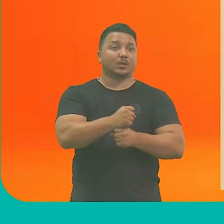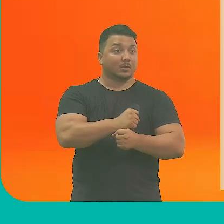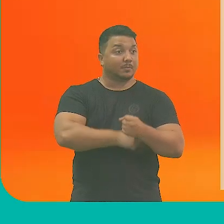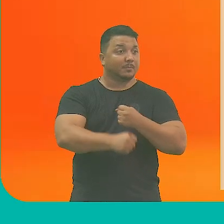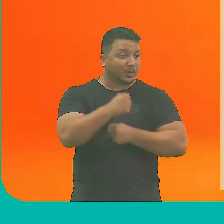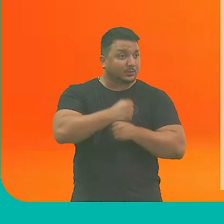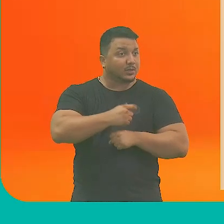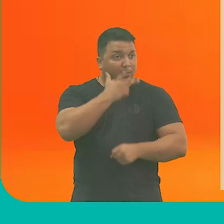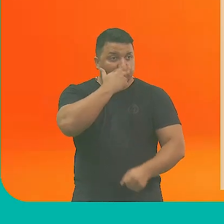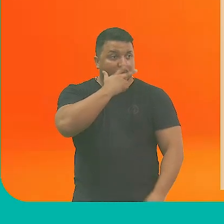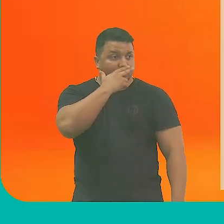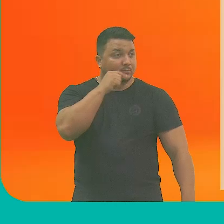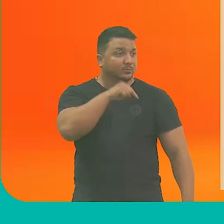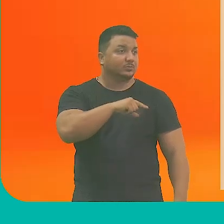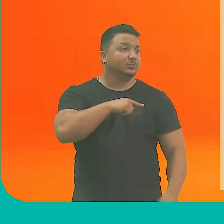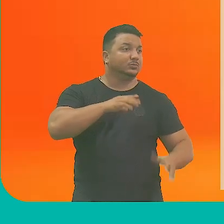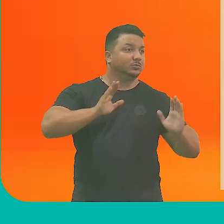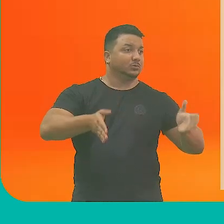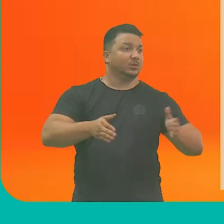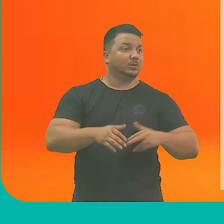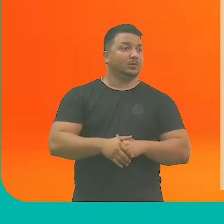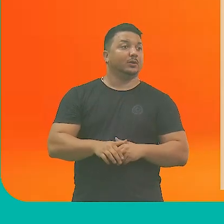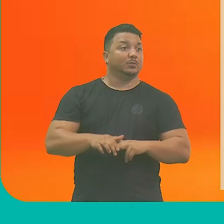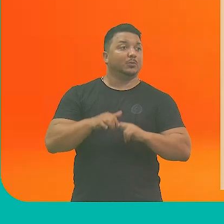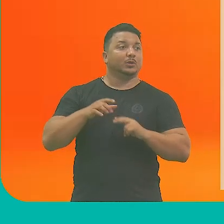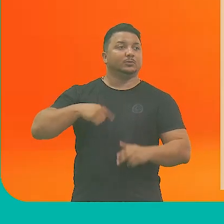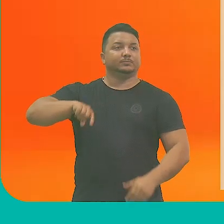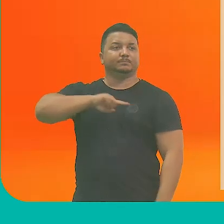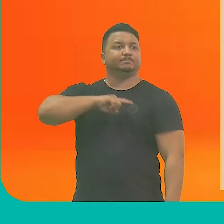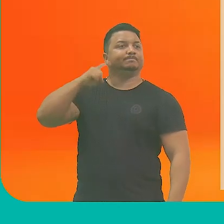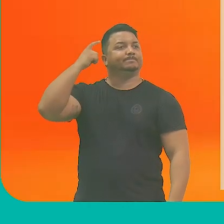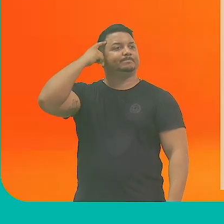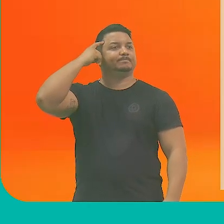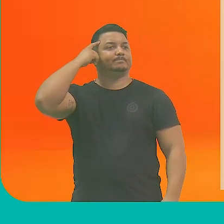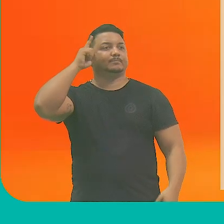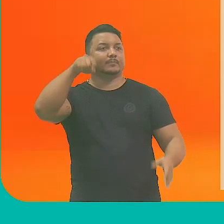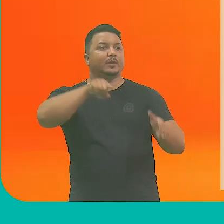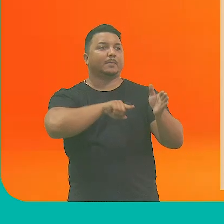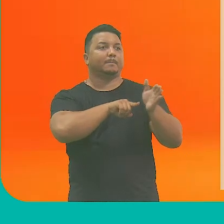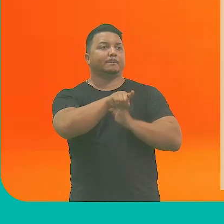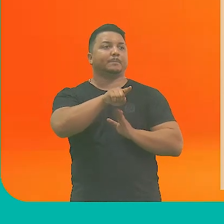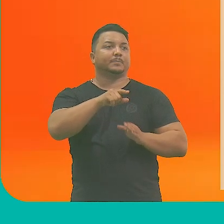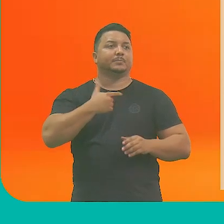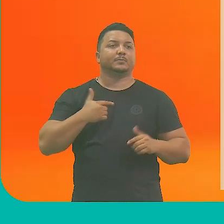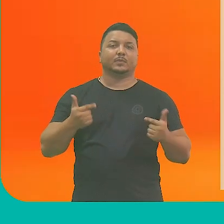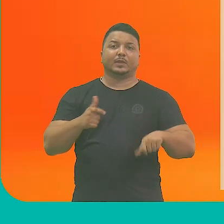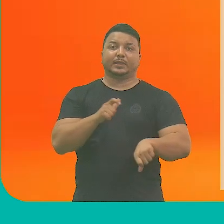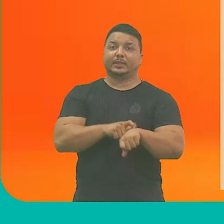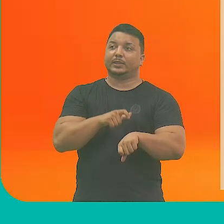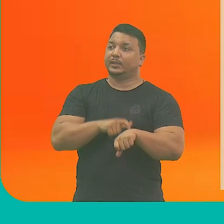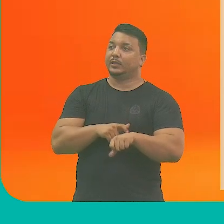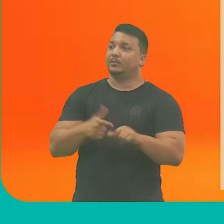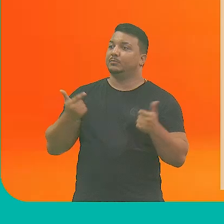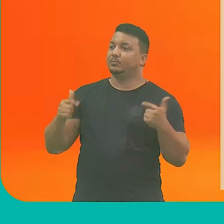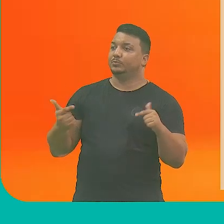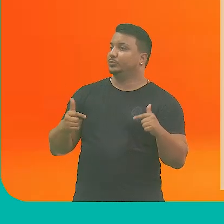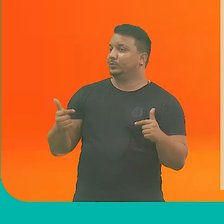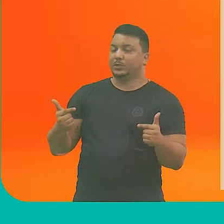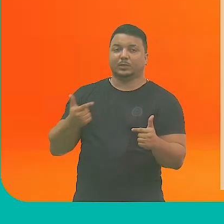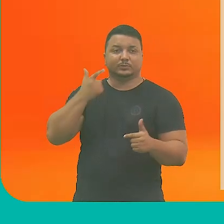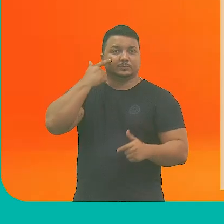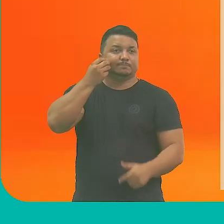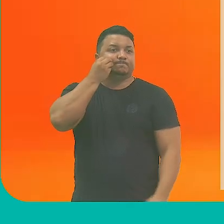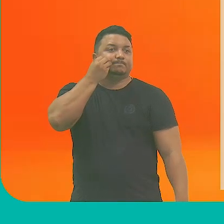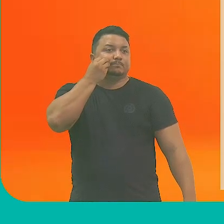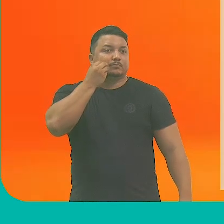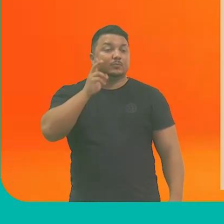passado mesmo. E aí quando a gente vai elaborar uma questão sem ter tempo de pré-testar, a